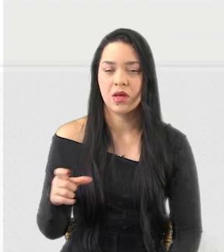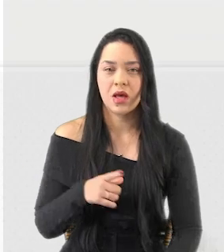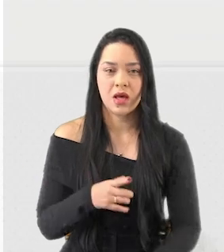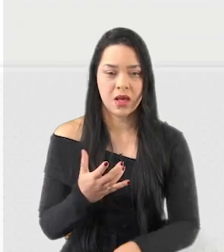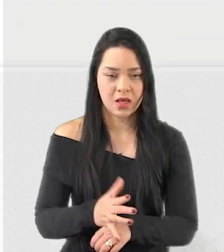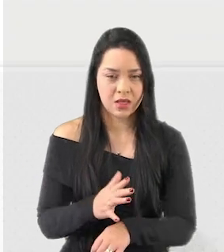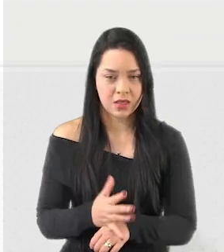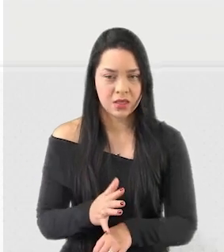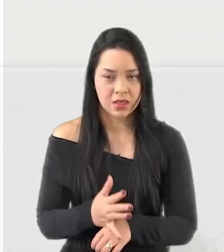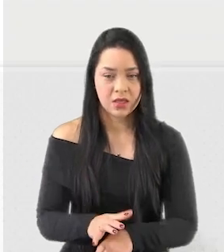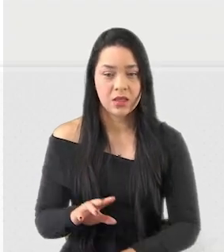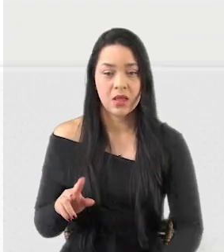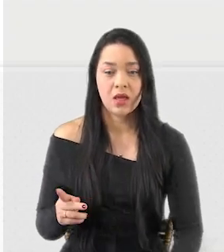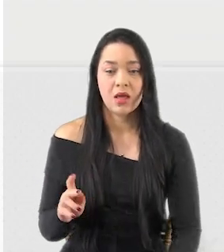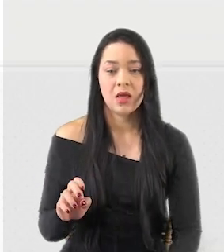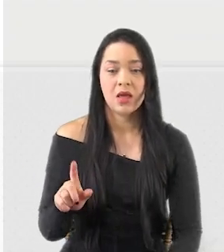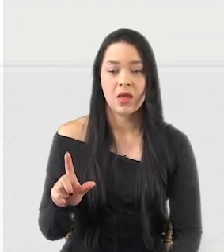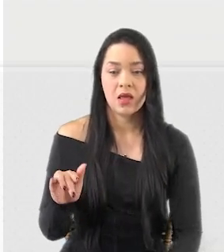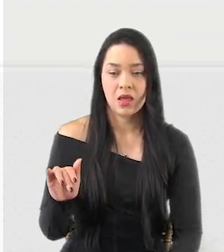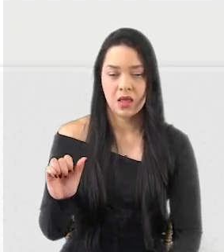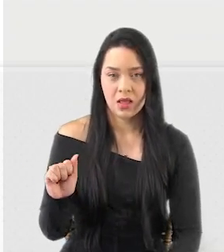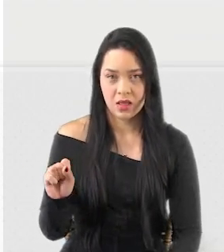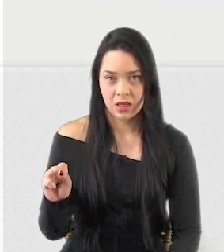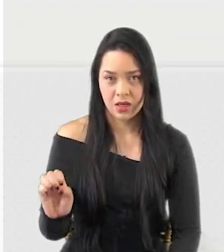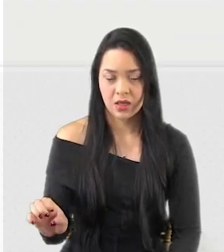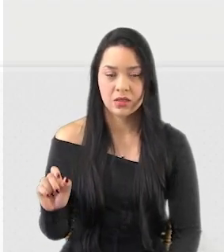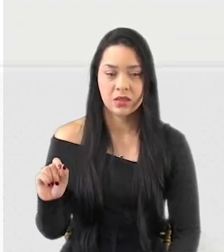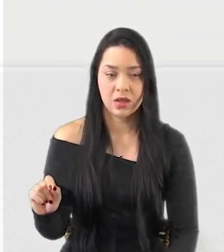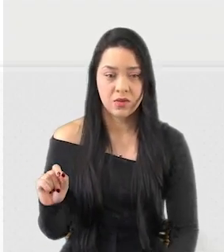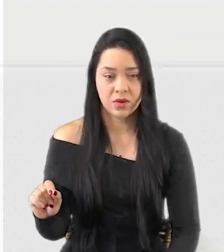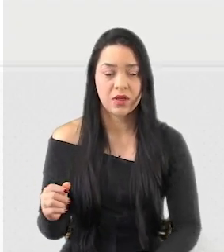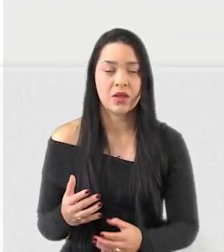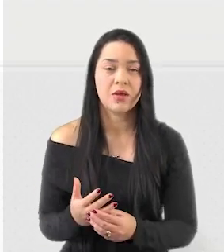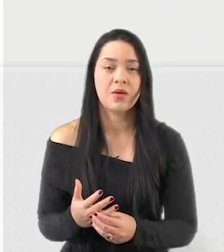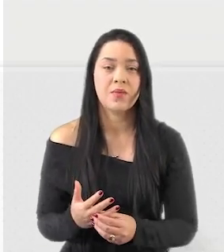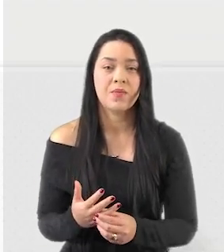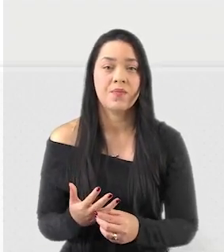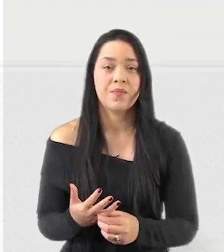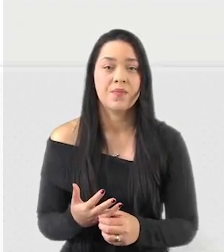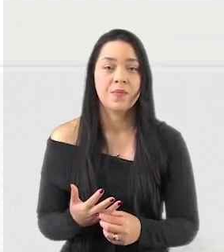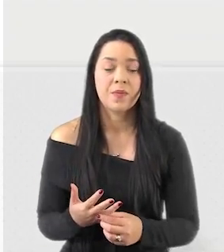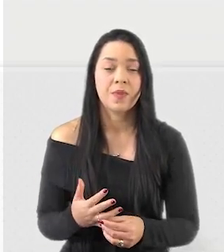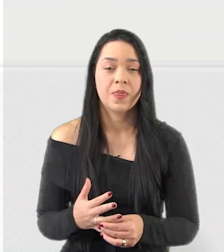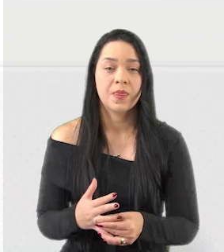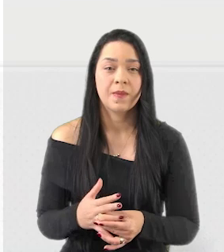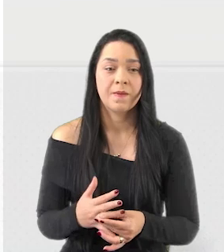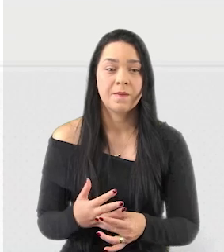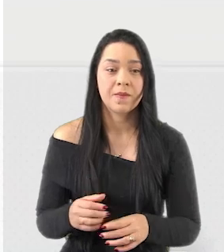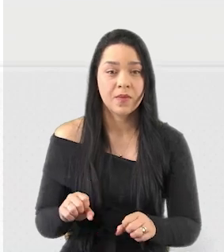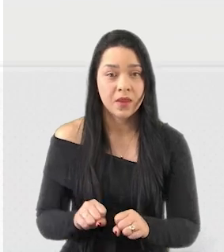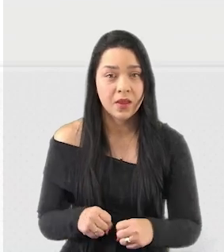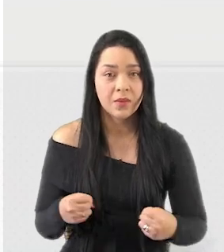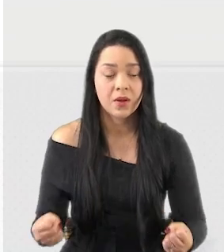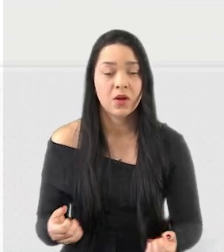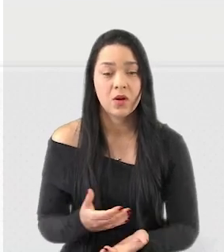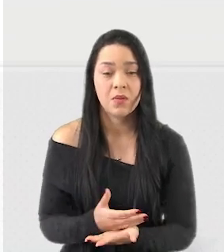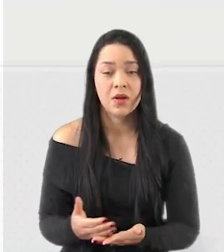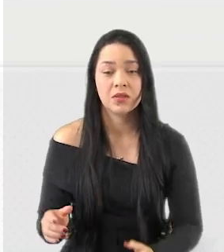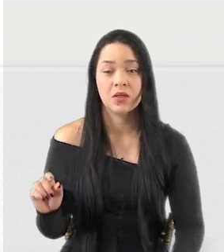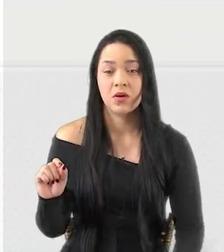da helicase, pessoal. A helicase é a enzima que vai quebrar a ponte de hidrogênio. Então, ela começa aqui, ó,